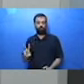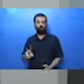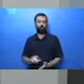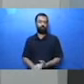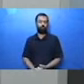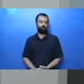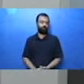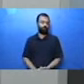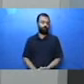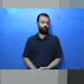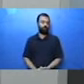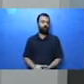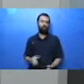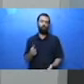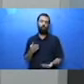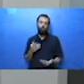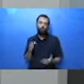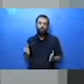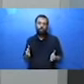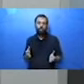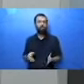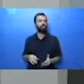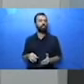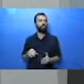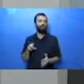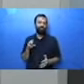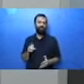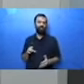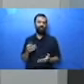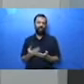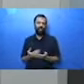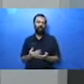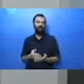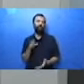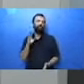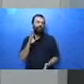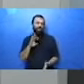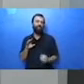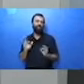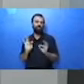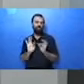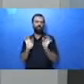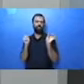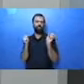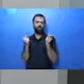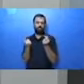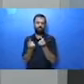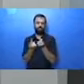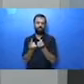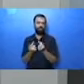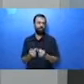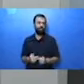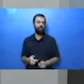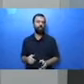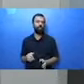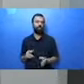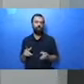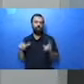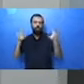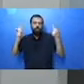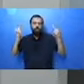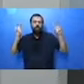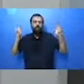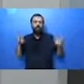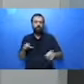Hoje nós teremos uma aula muito interessante, muito gostosa, que é de Geografia. E nós vamos falar em Geografia sobre o relevo